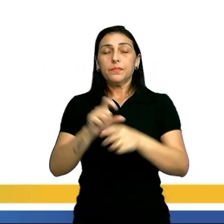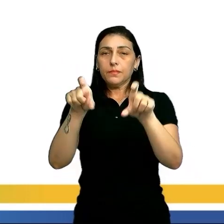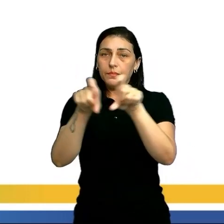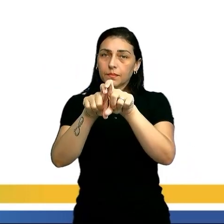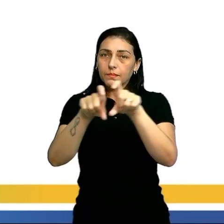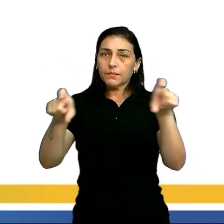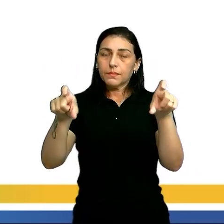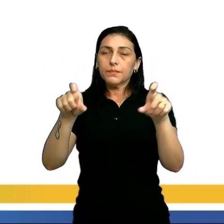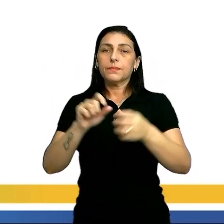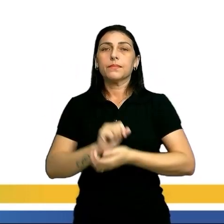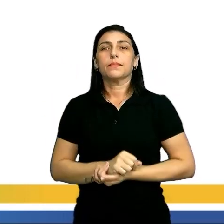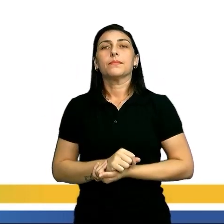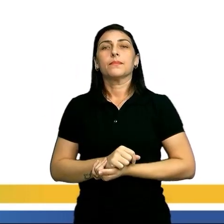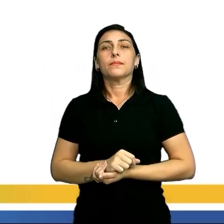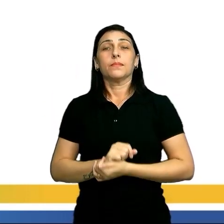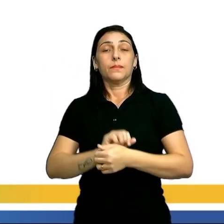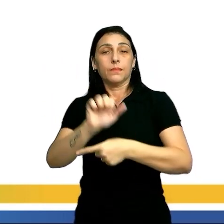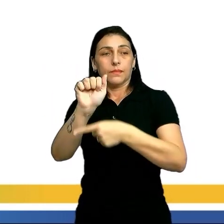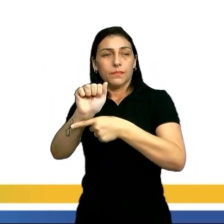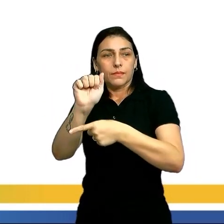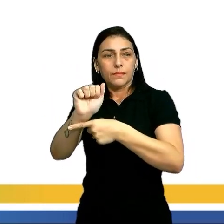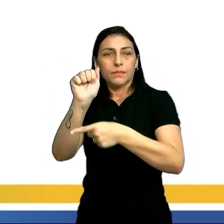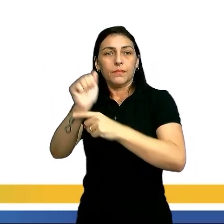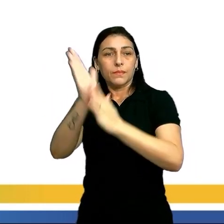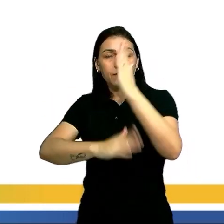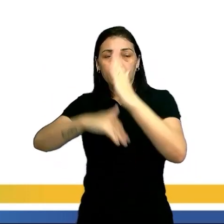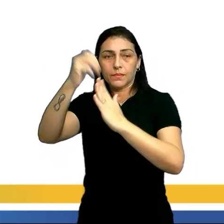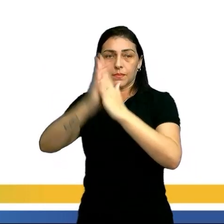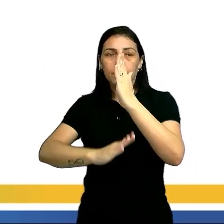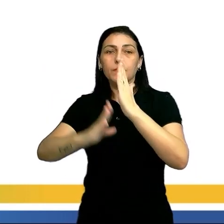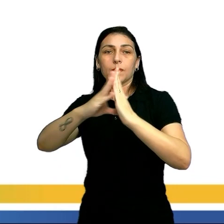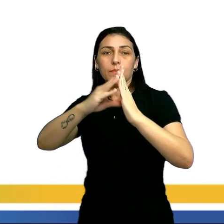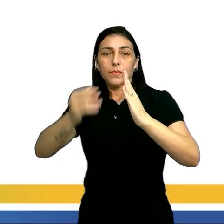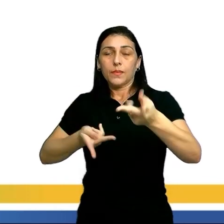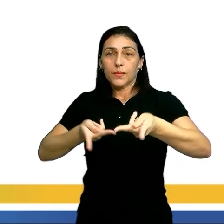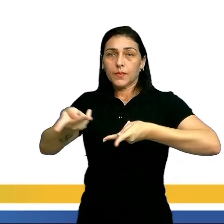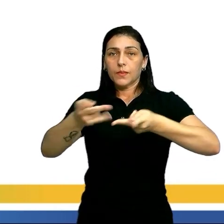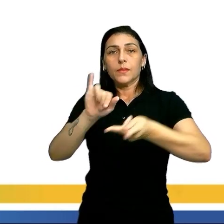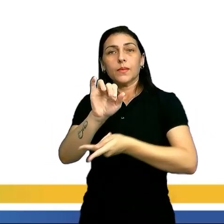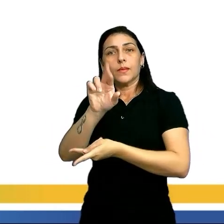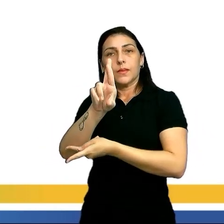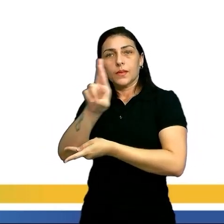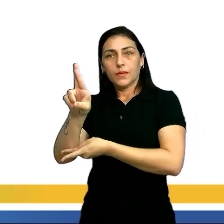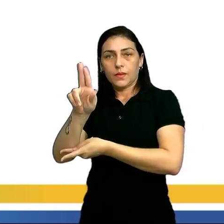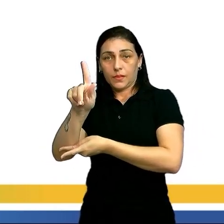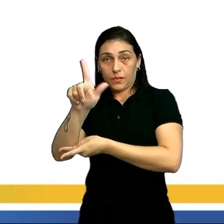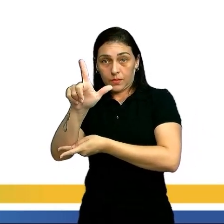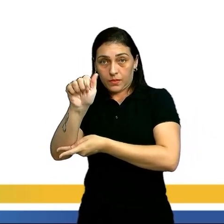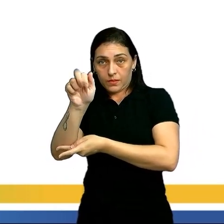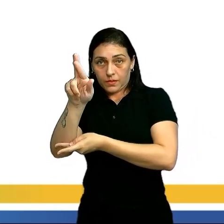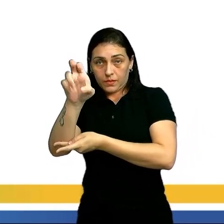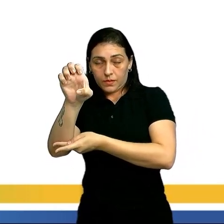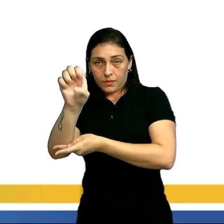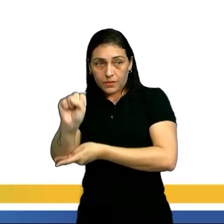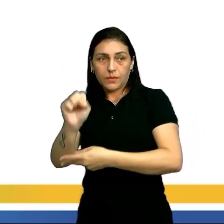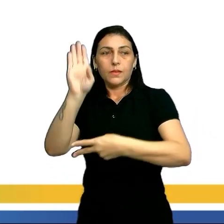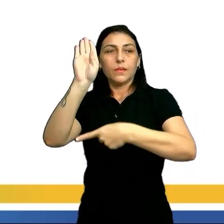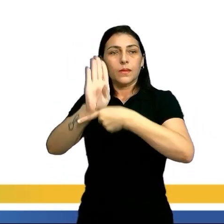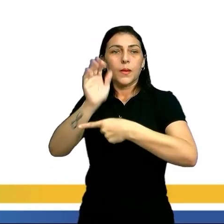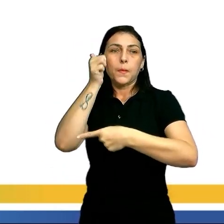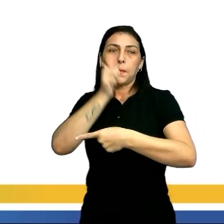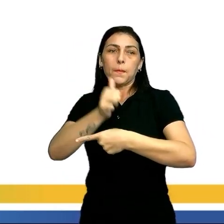enunciado. Letra A. Pintura de modelos em planos irregulares. Letra